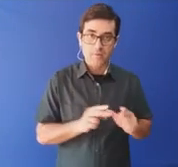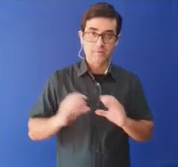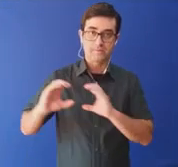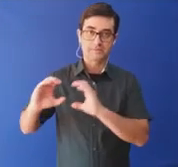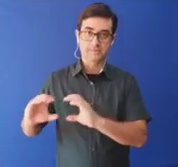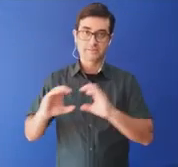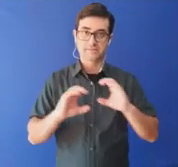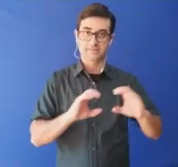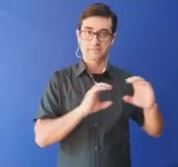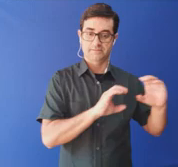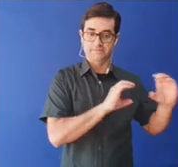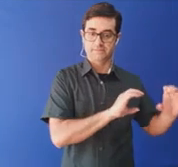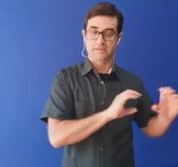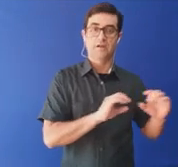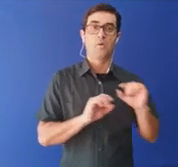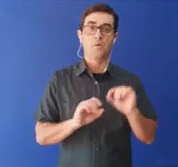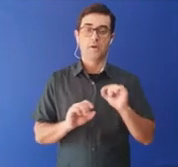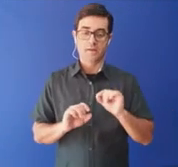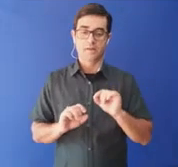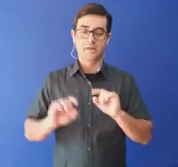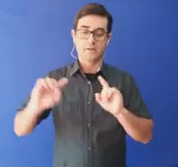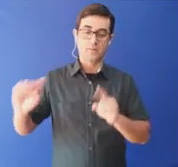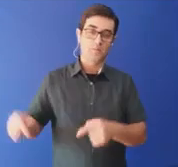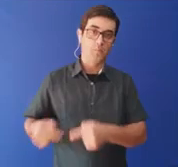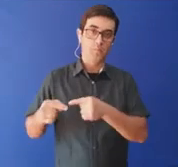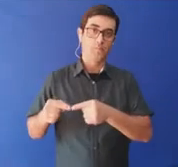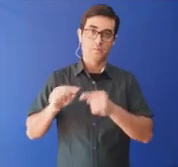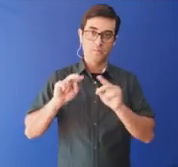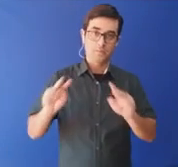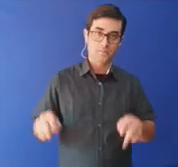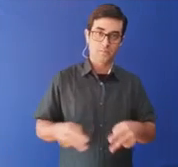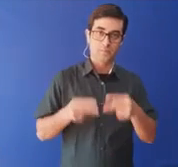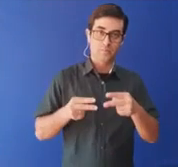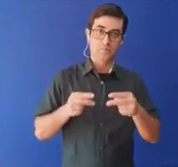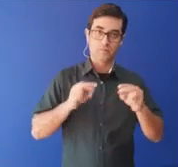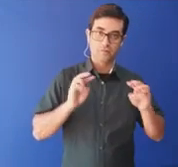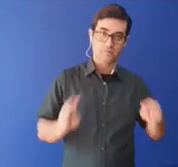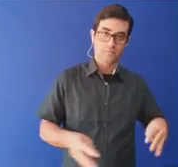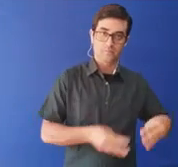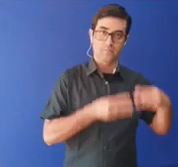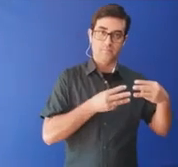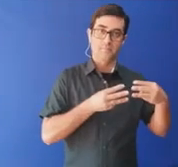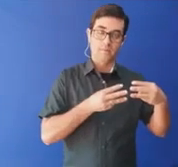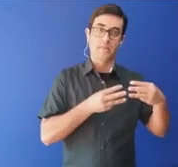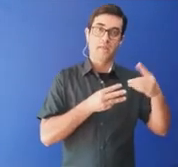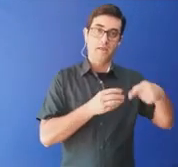tenho ordem de ligação entre o mesmo elemento, tá? E o que vai diferenciar isso